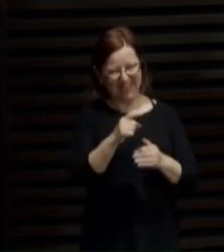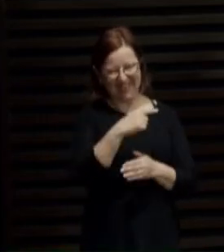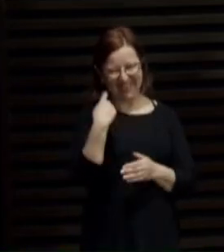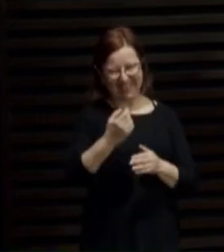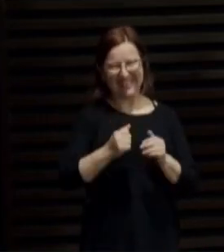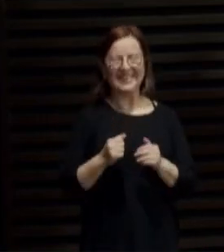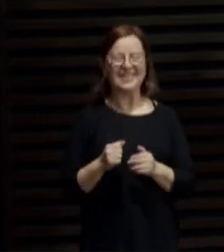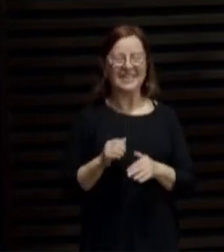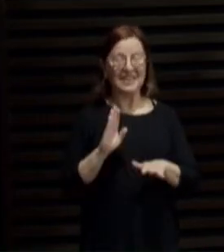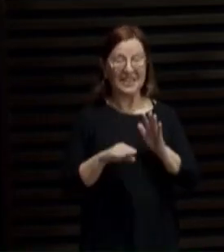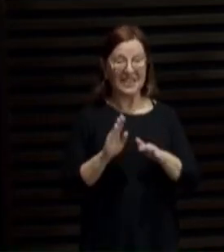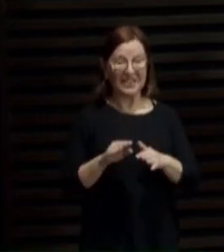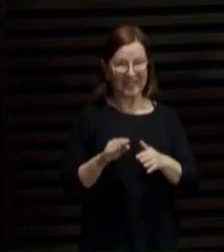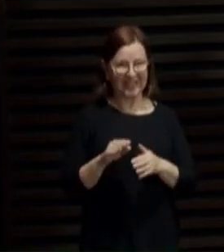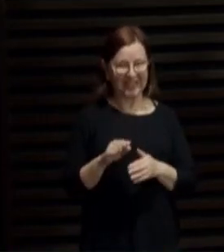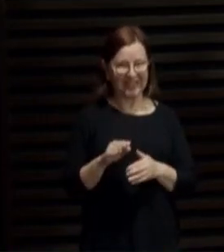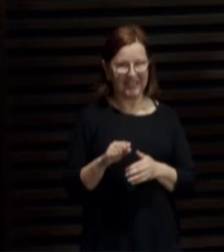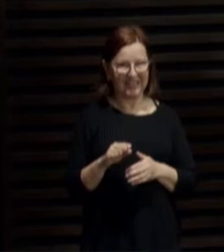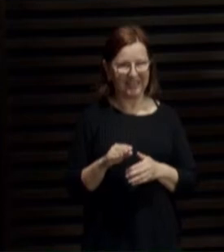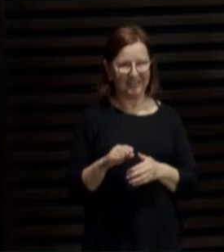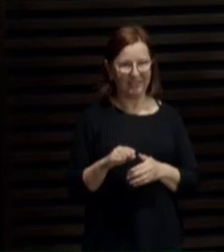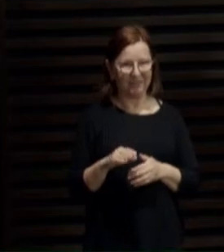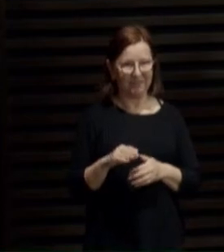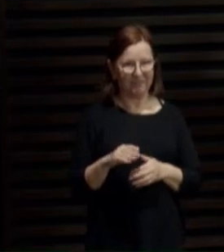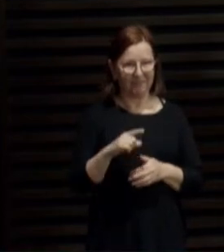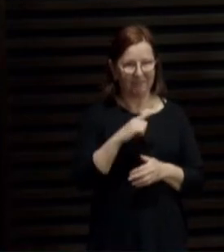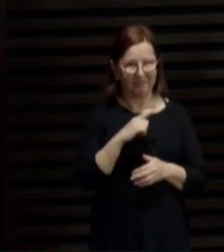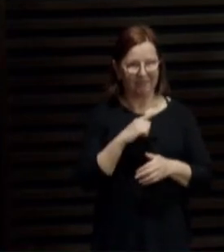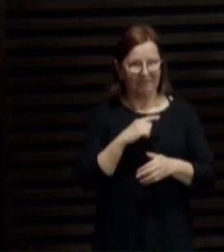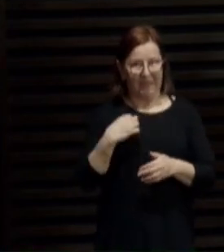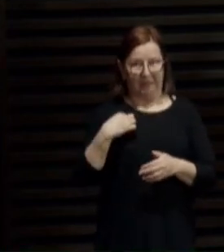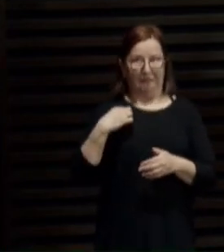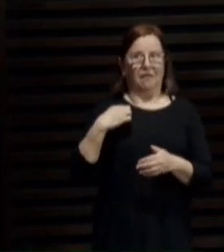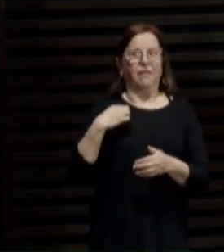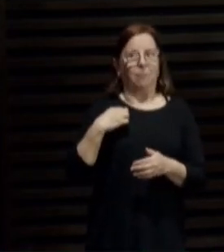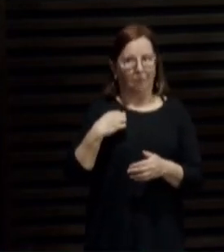vezes ela tem uma voluntariedade que é fora de série.